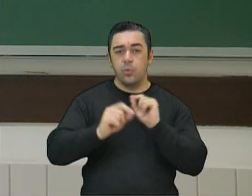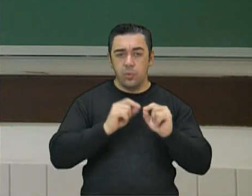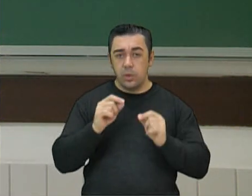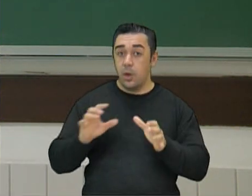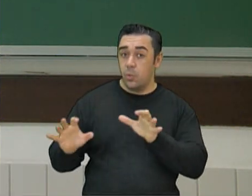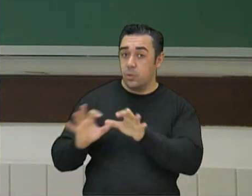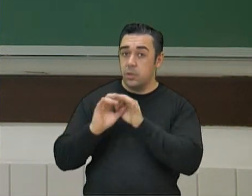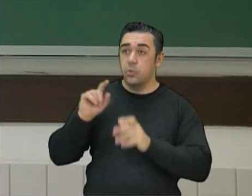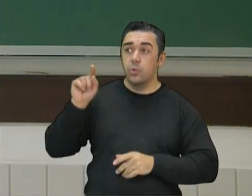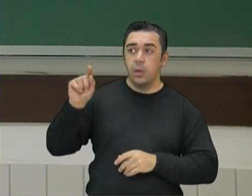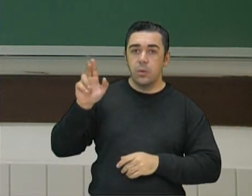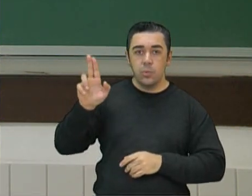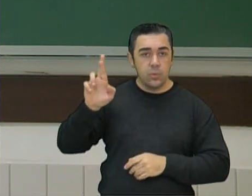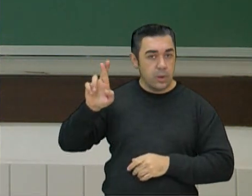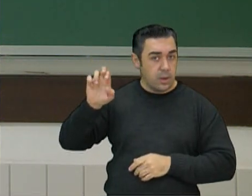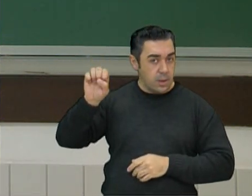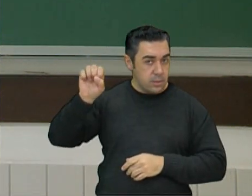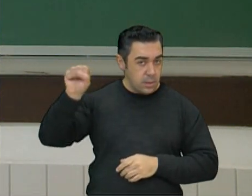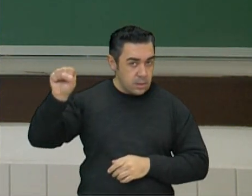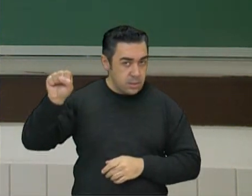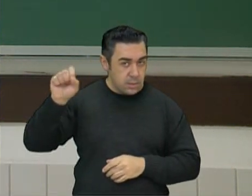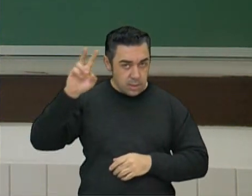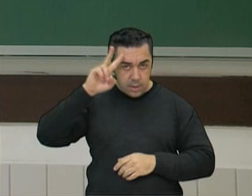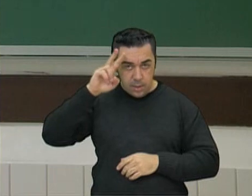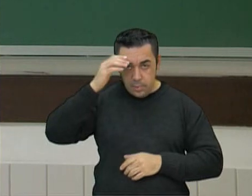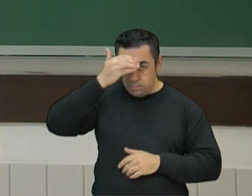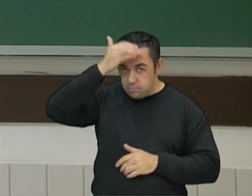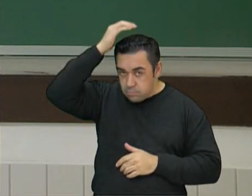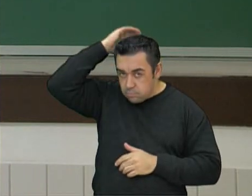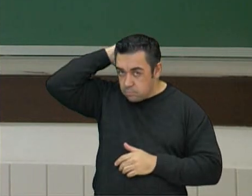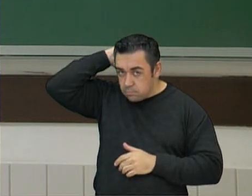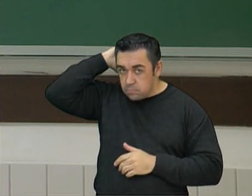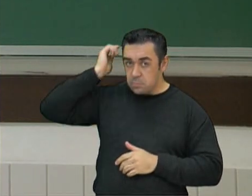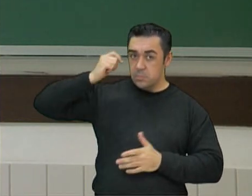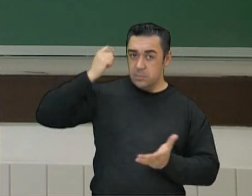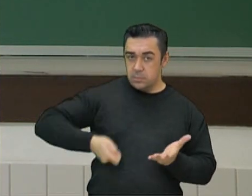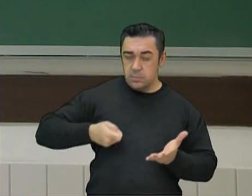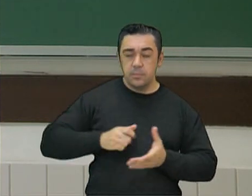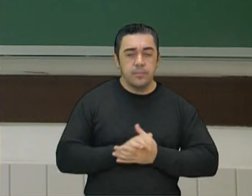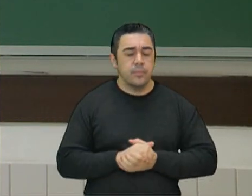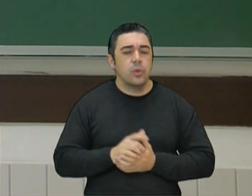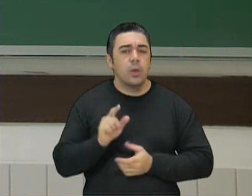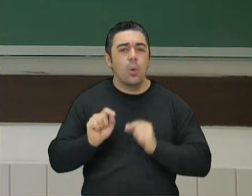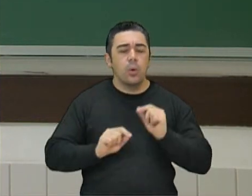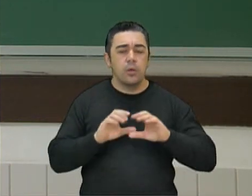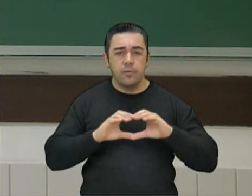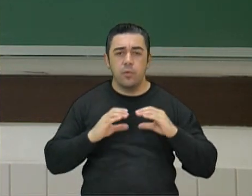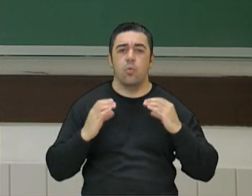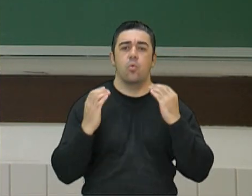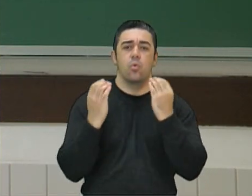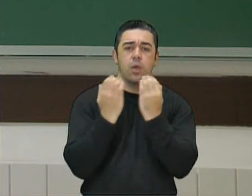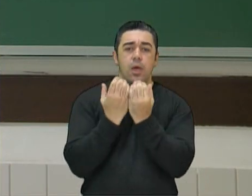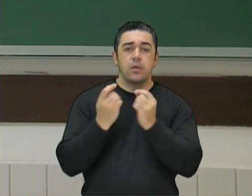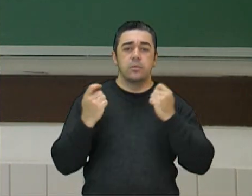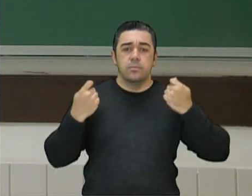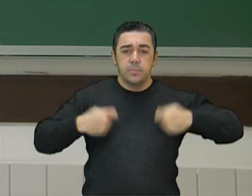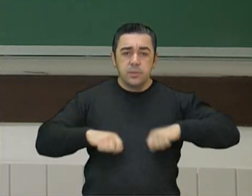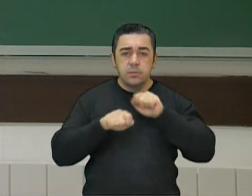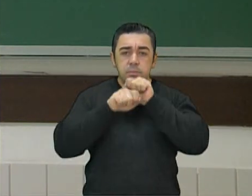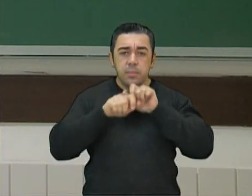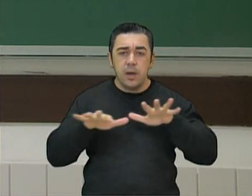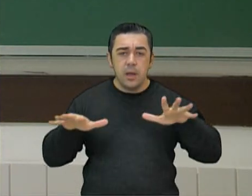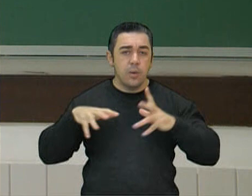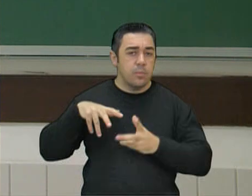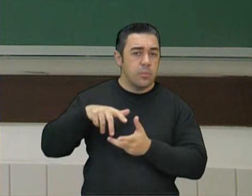União Soviética, do Stalin. Então, esse Comintern foi esse congresso que definiu o socialismo deve se espalhar pelo